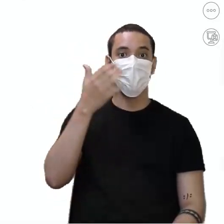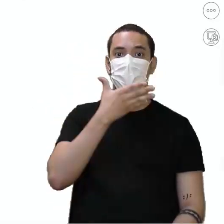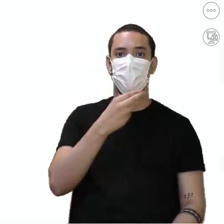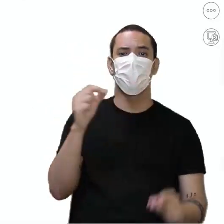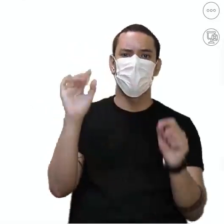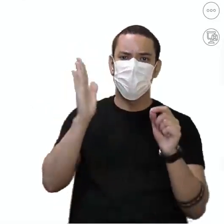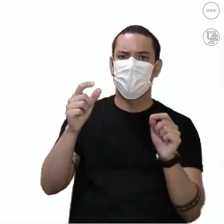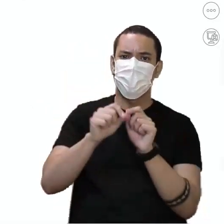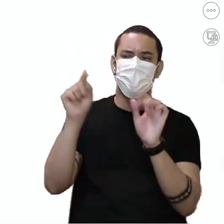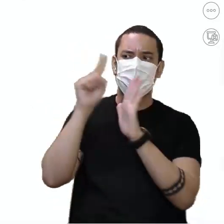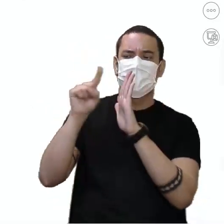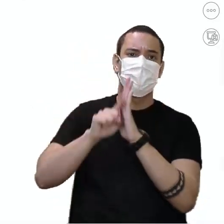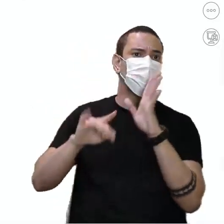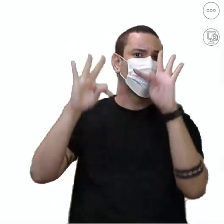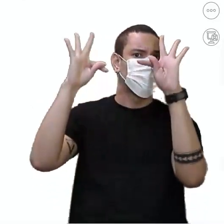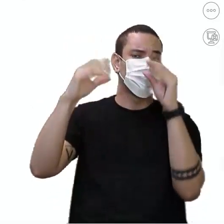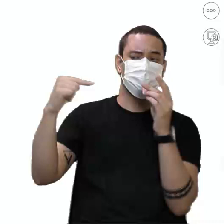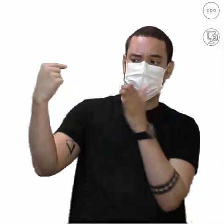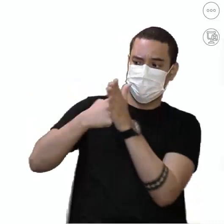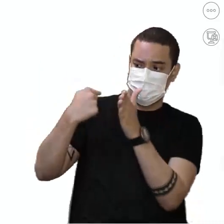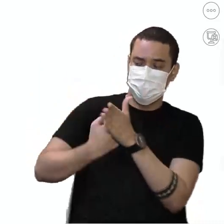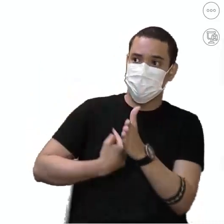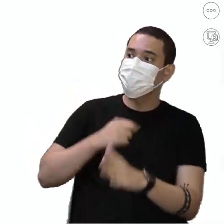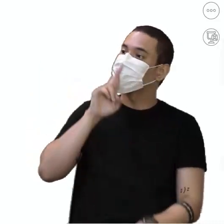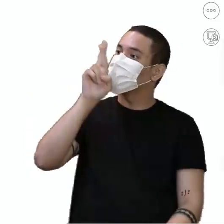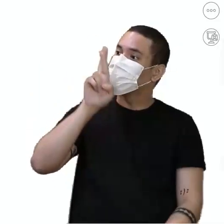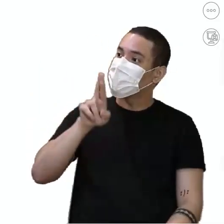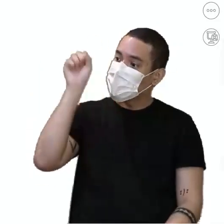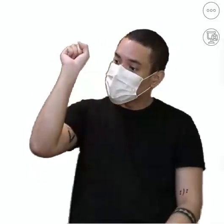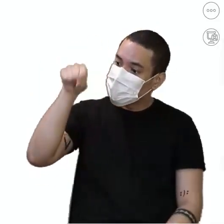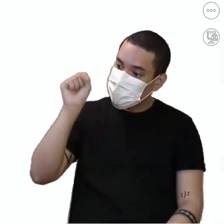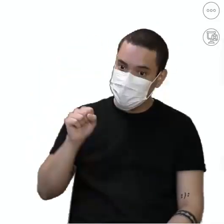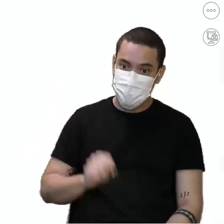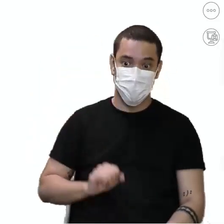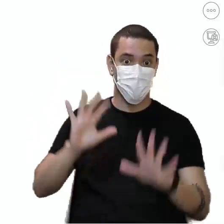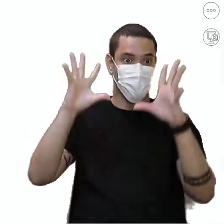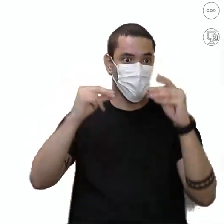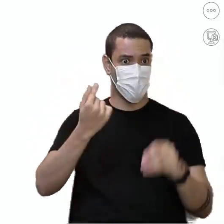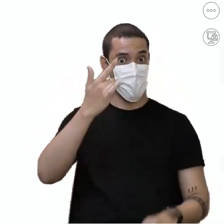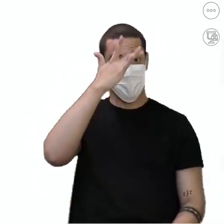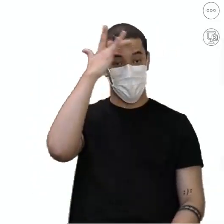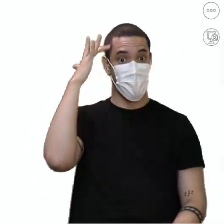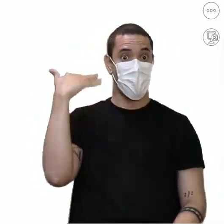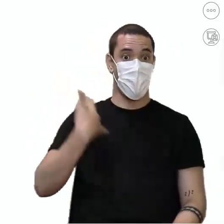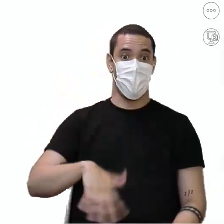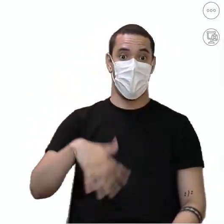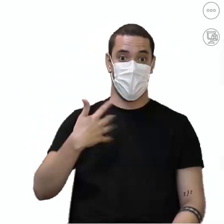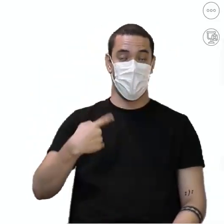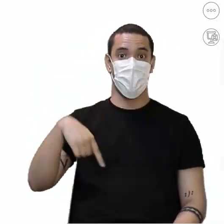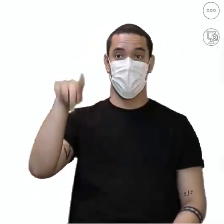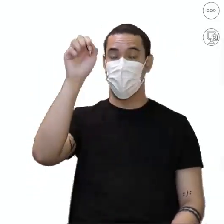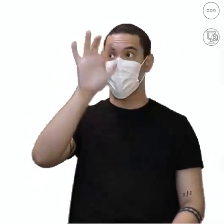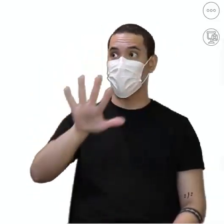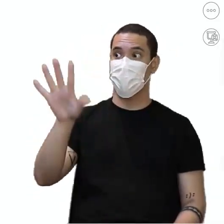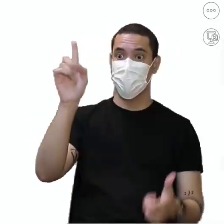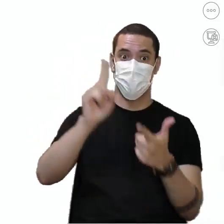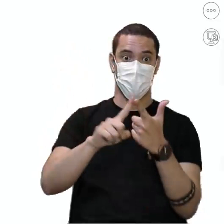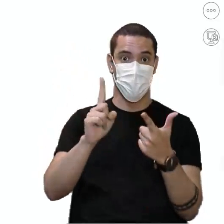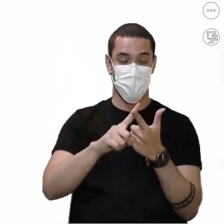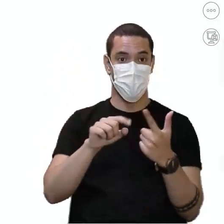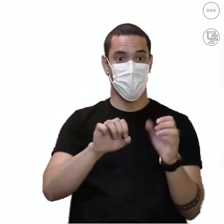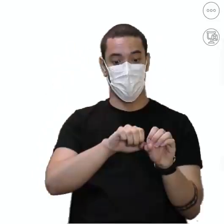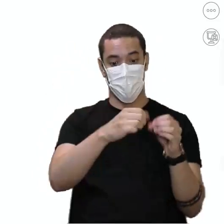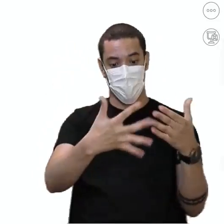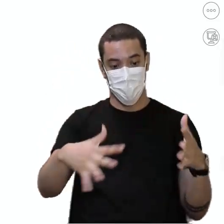foi perguntado pelos alunos. Nossa, seria loucura, né? Tudo isso uma pessoa só fez. Ir para o espaço, para o fundo do